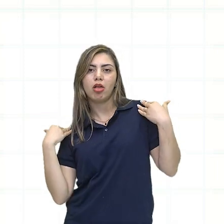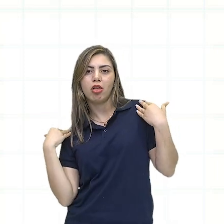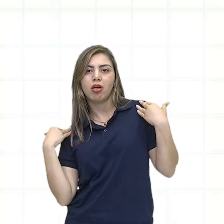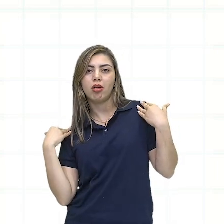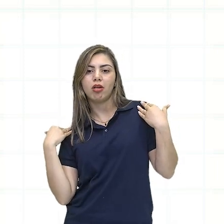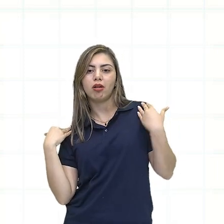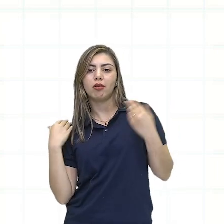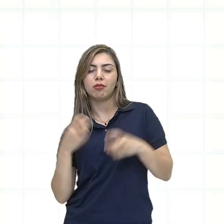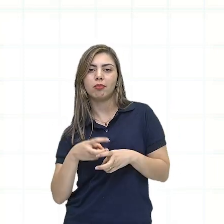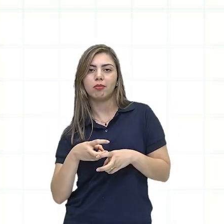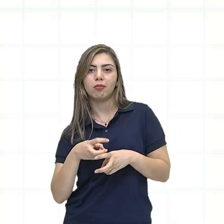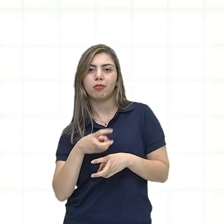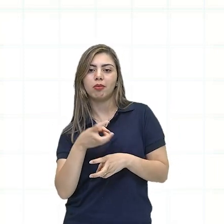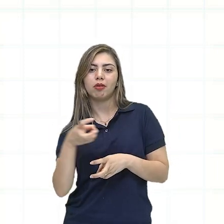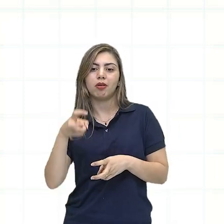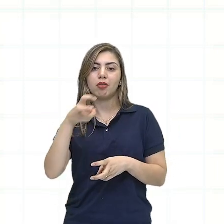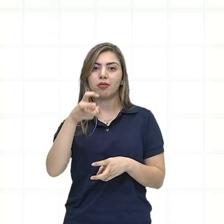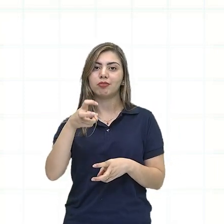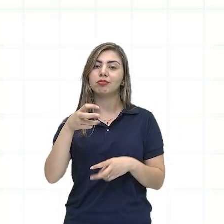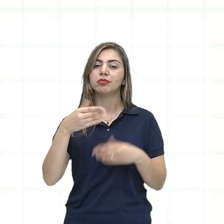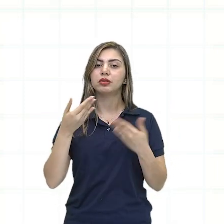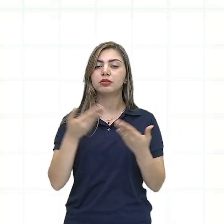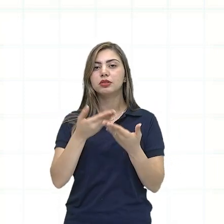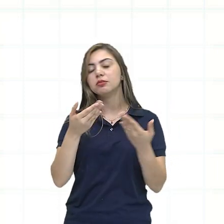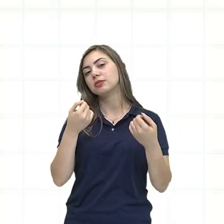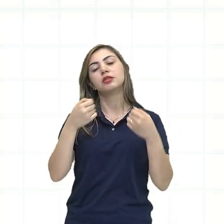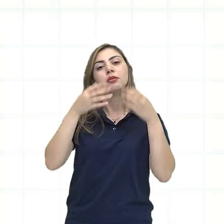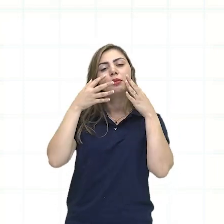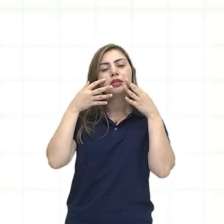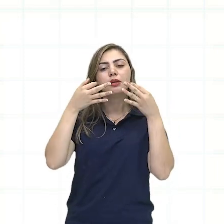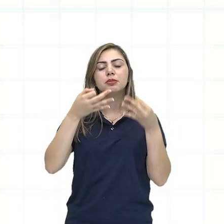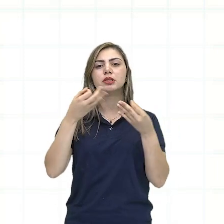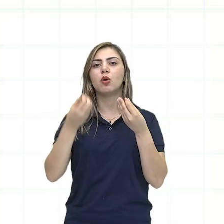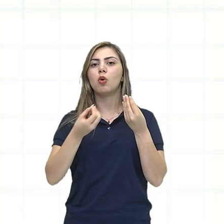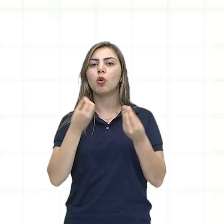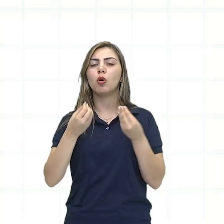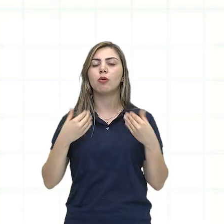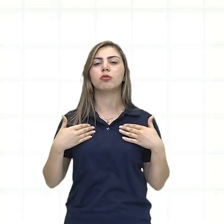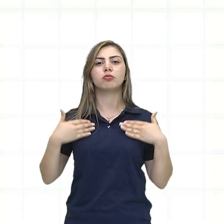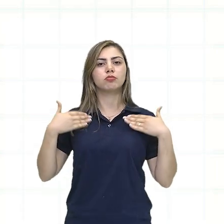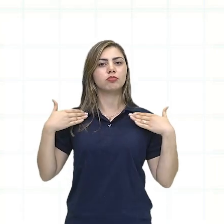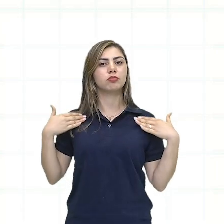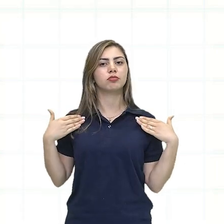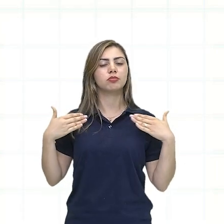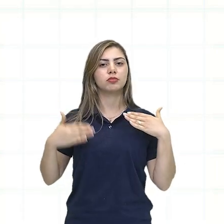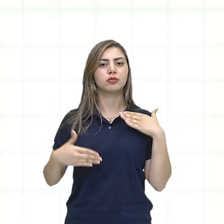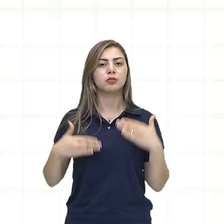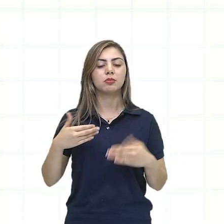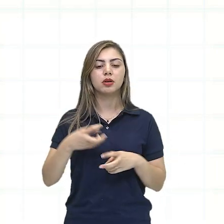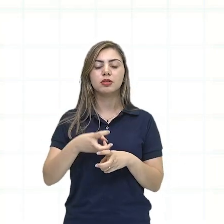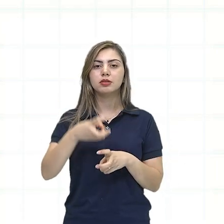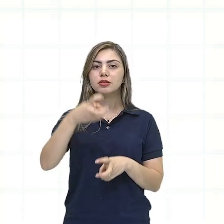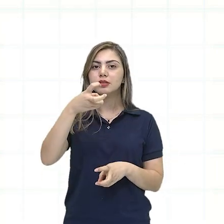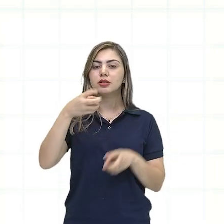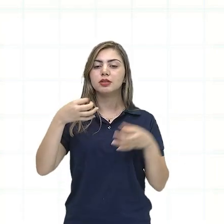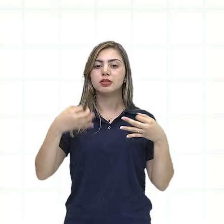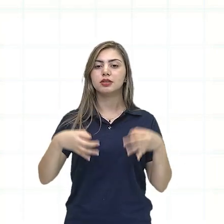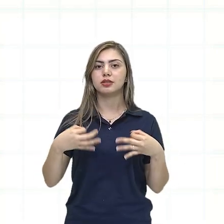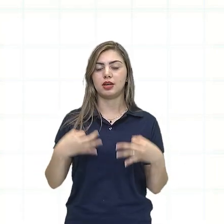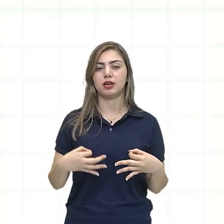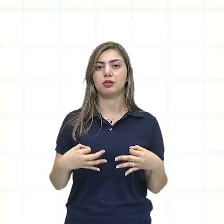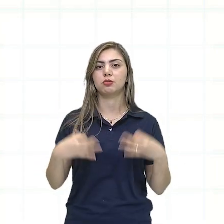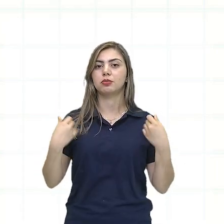outro, ok? Por isso, prestem bastante atenção à forma como vocês deixam a coluna de vocês, justamente para não acostumá-la,